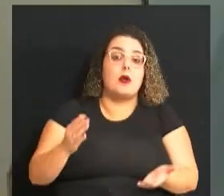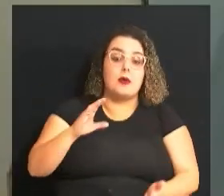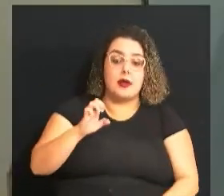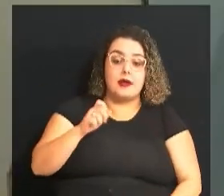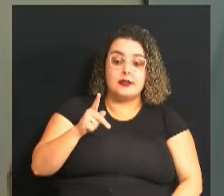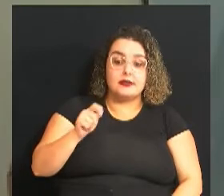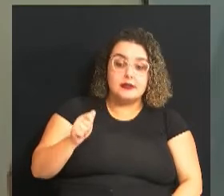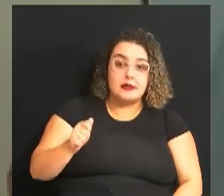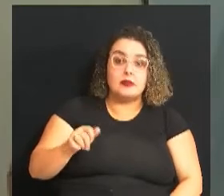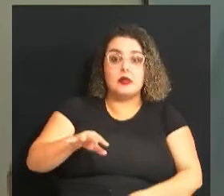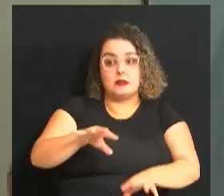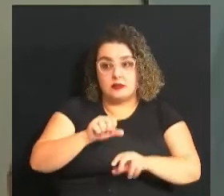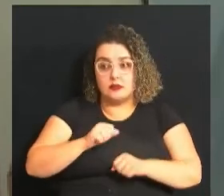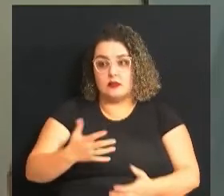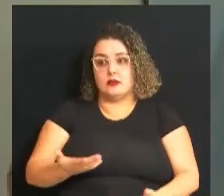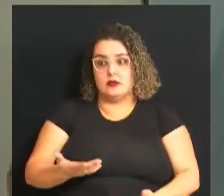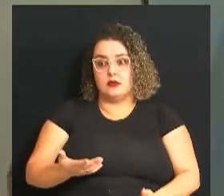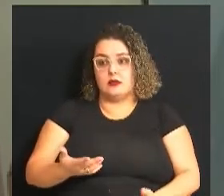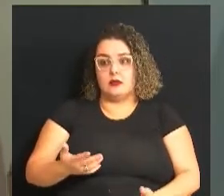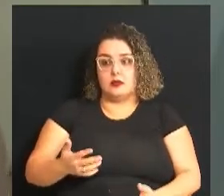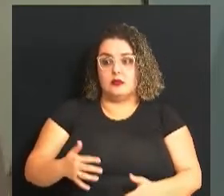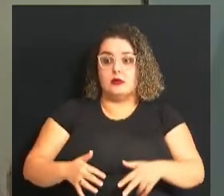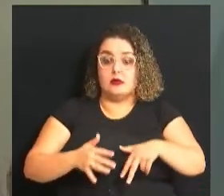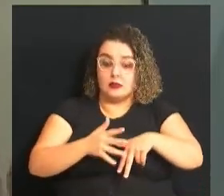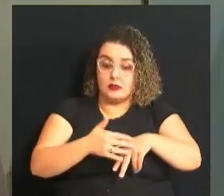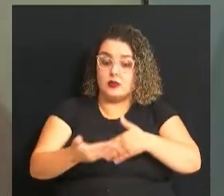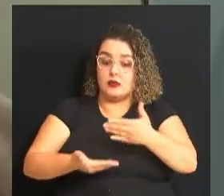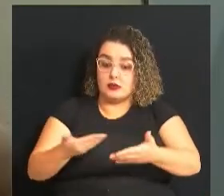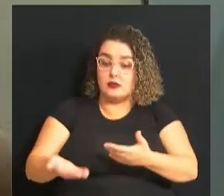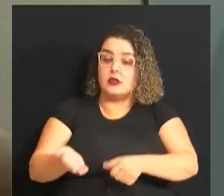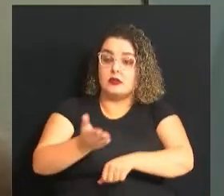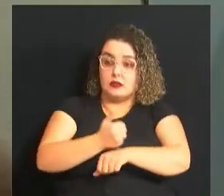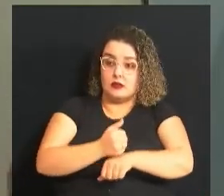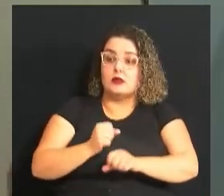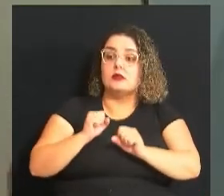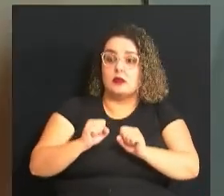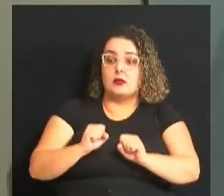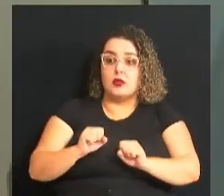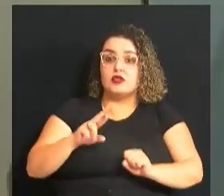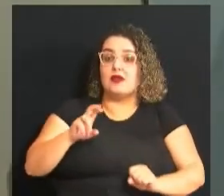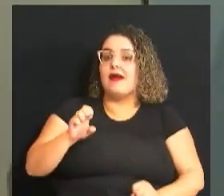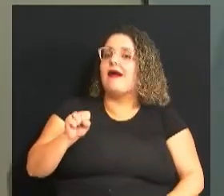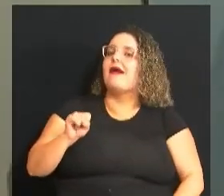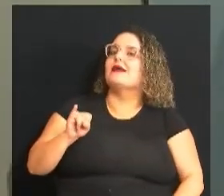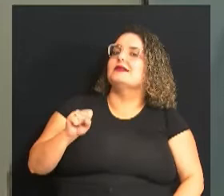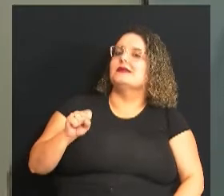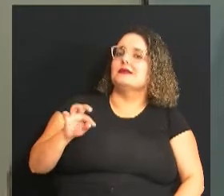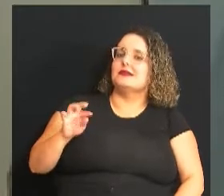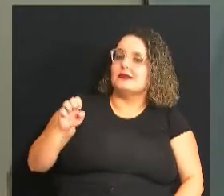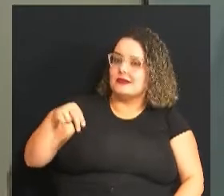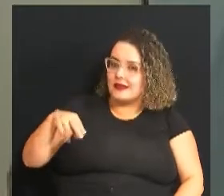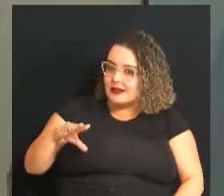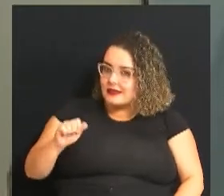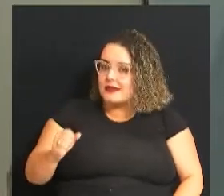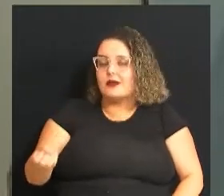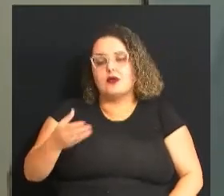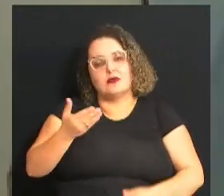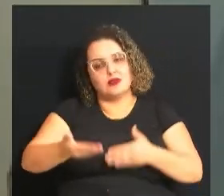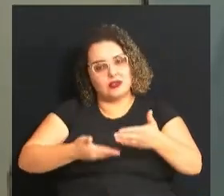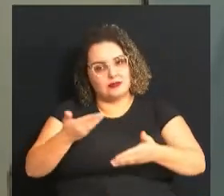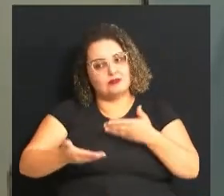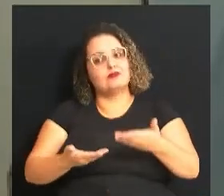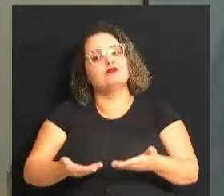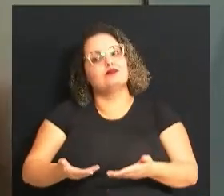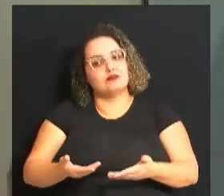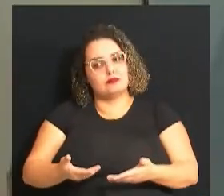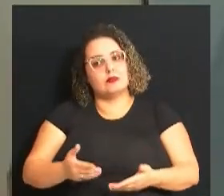o paciente já foi exposto a um tratamento anterior, então ele pode ter resistência a novos tratamentos. Então, cuidado, quando